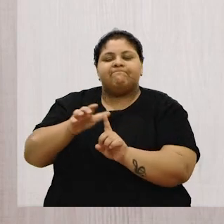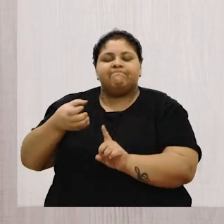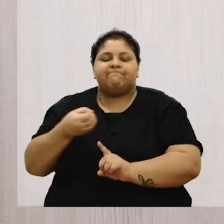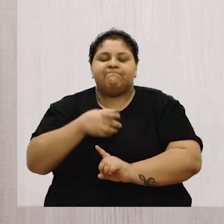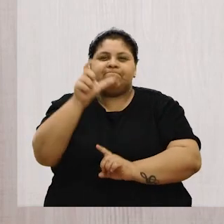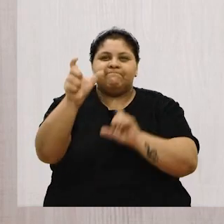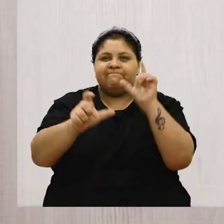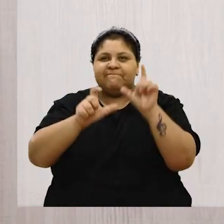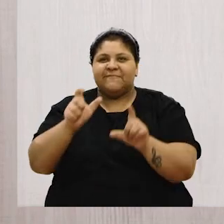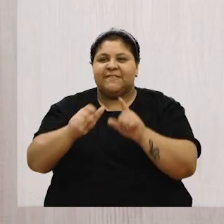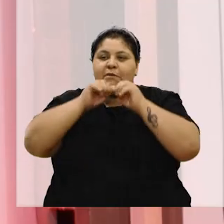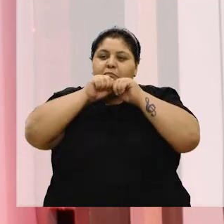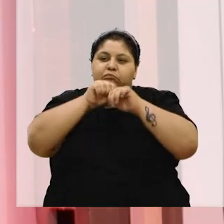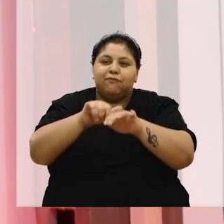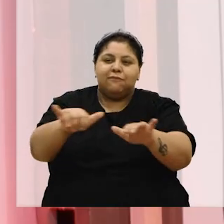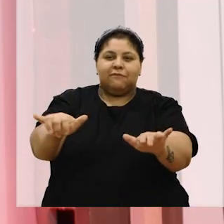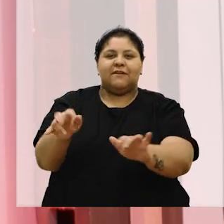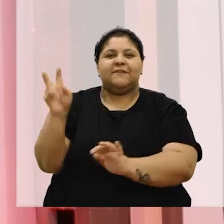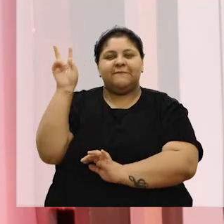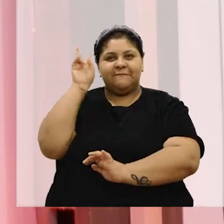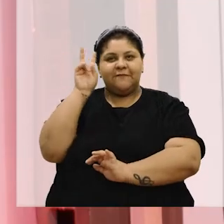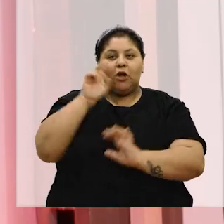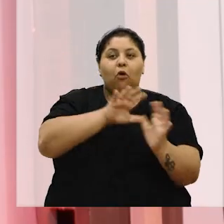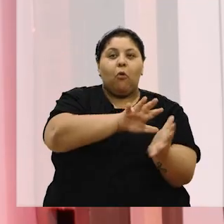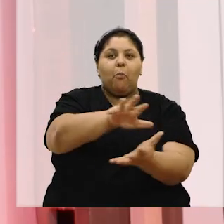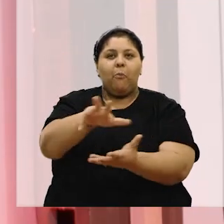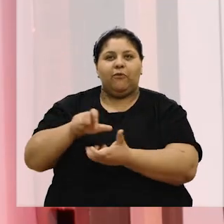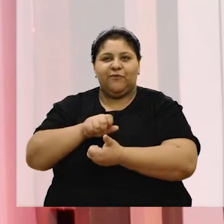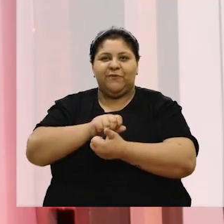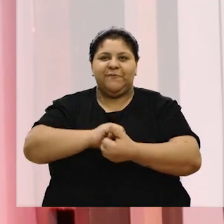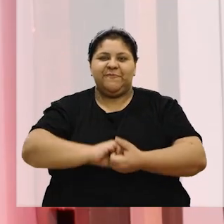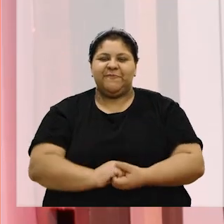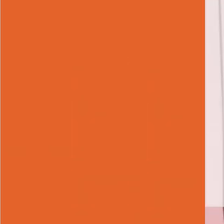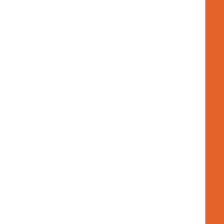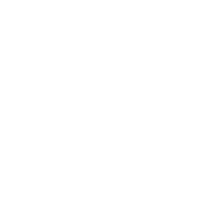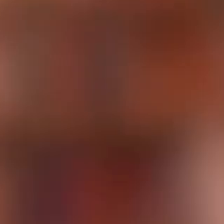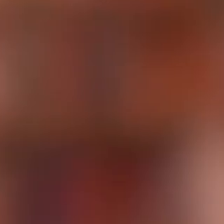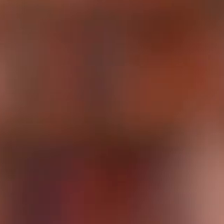inspirar novos escritores a compartilhar histórias com o